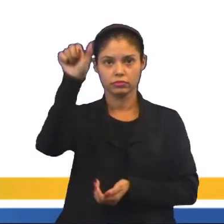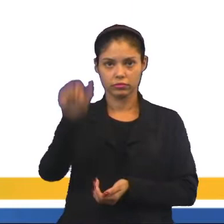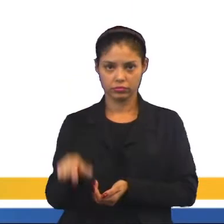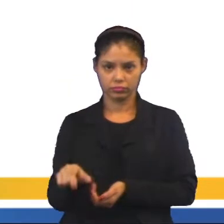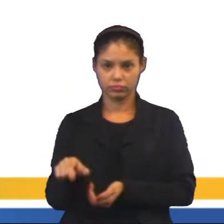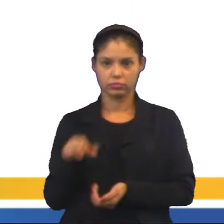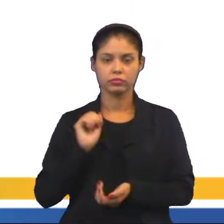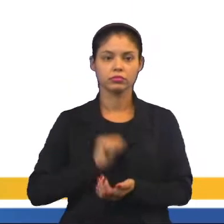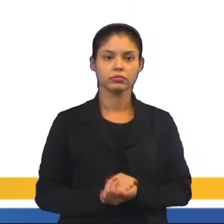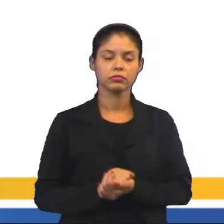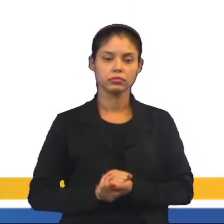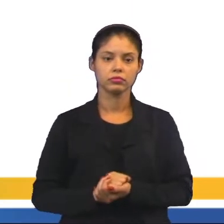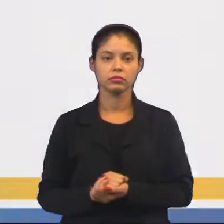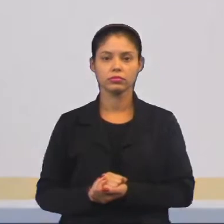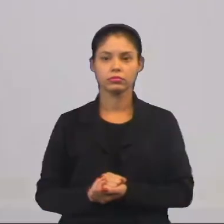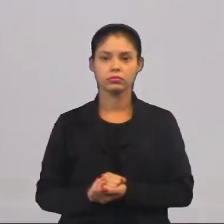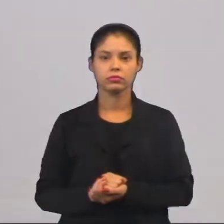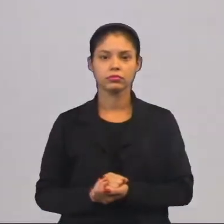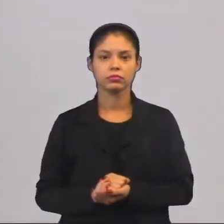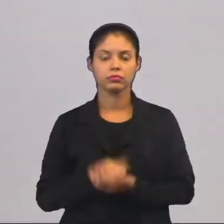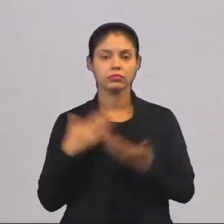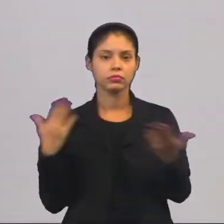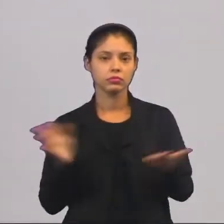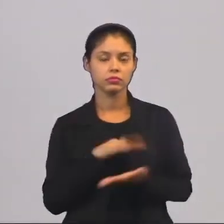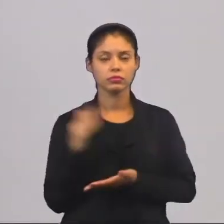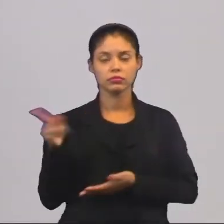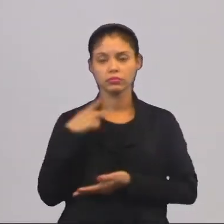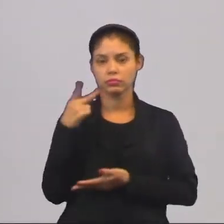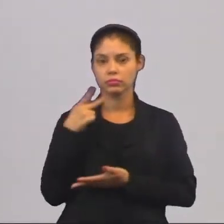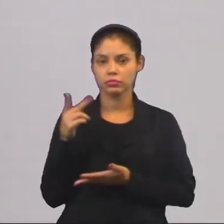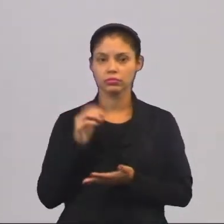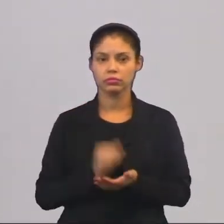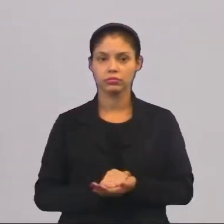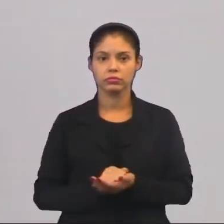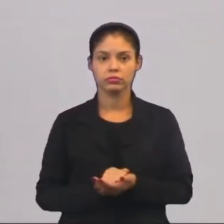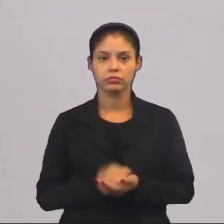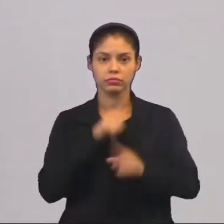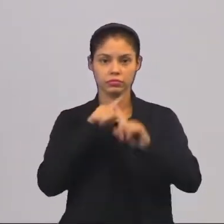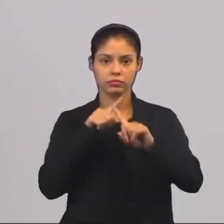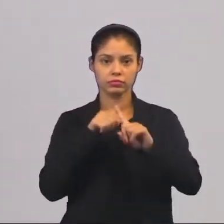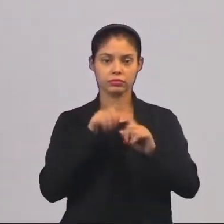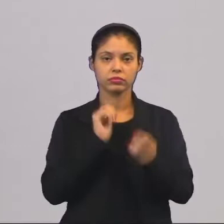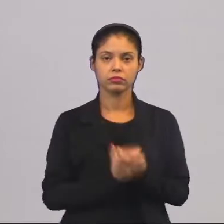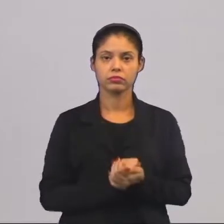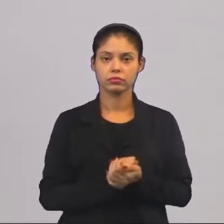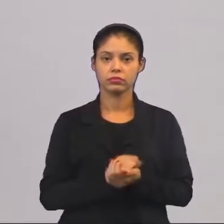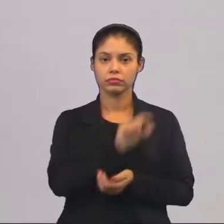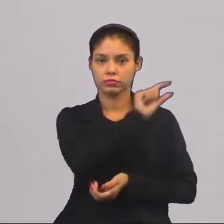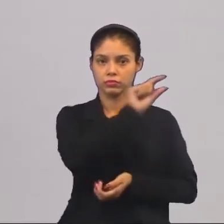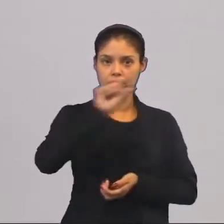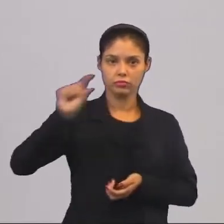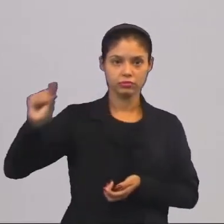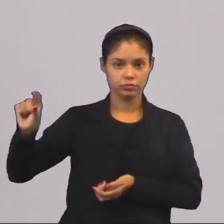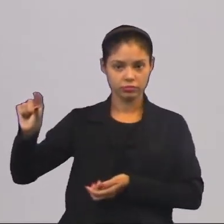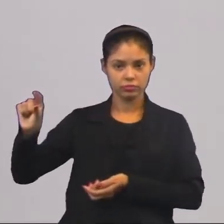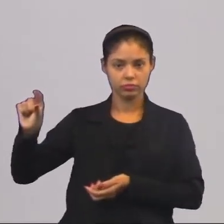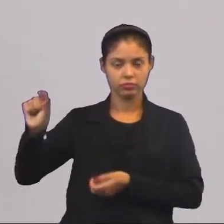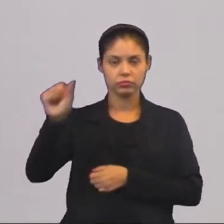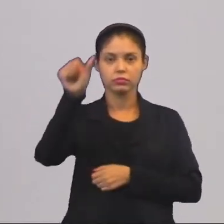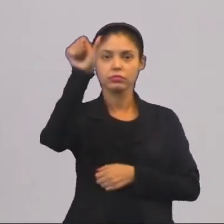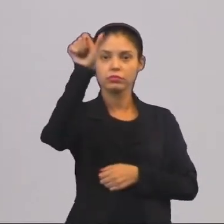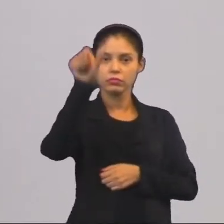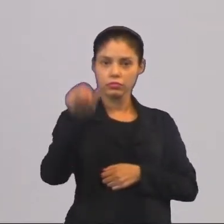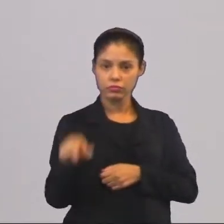linha ou coluna, tá? Quando ele fala isso, multiplicar os elementos de uma fila, pode ser da